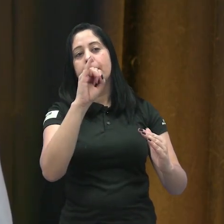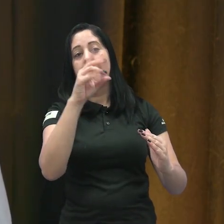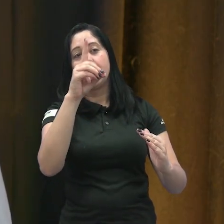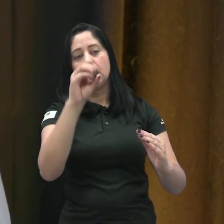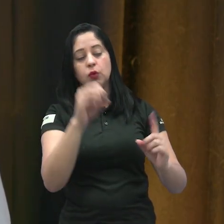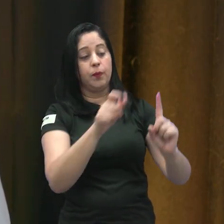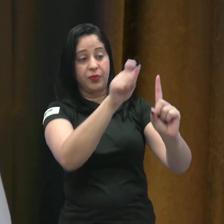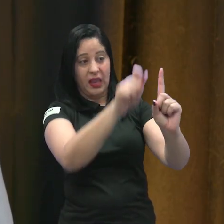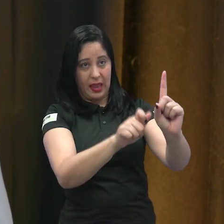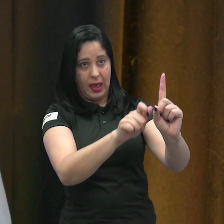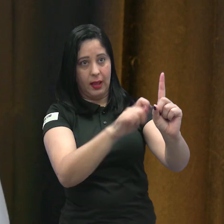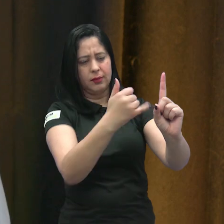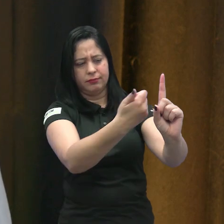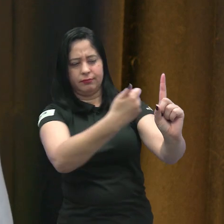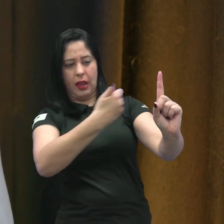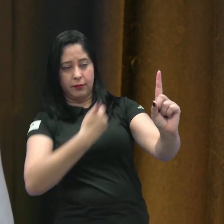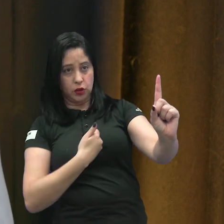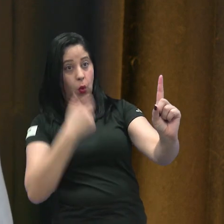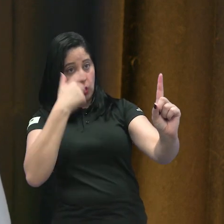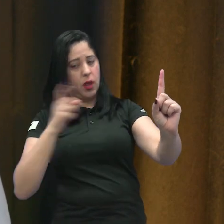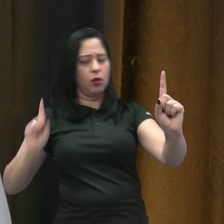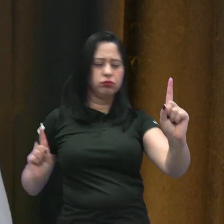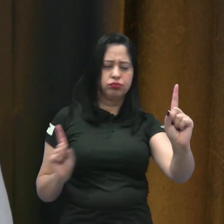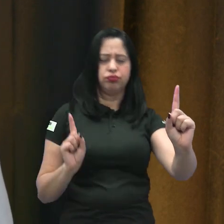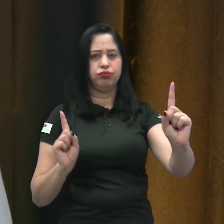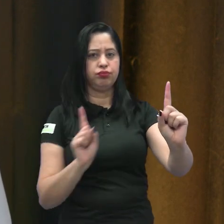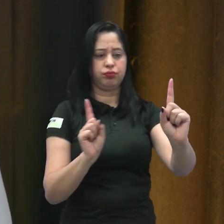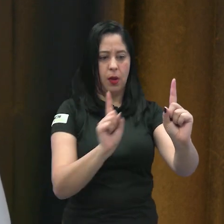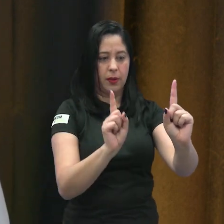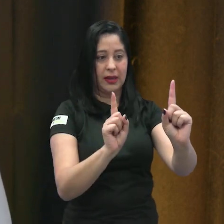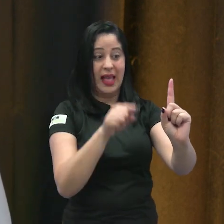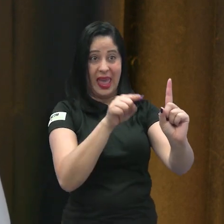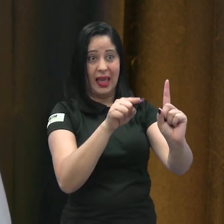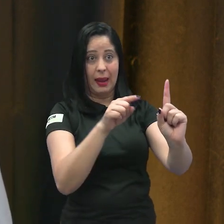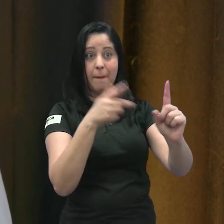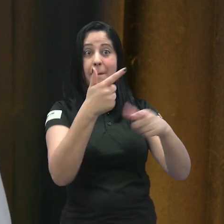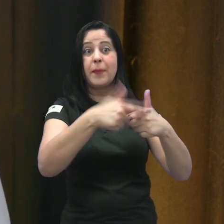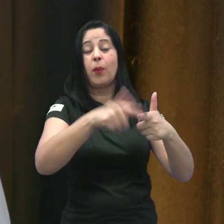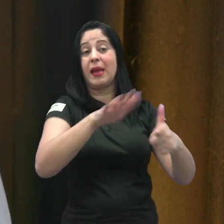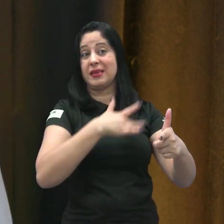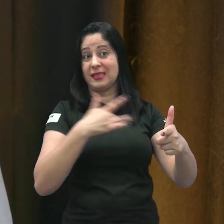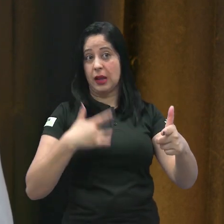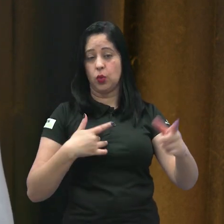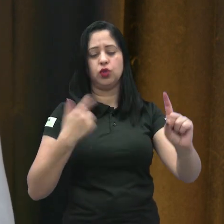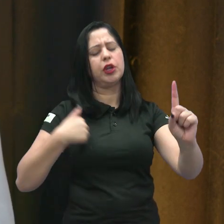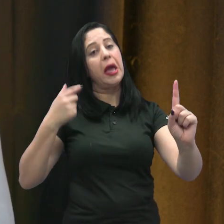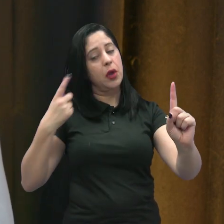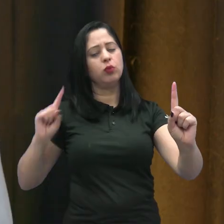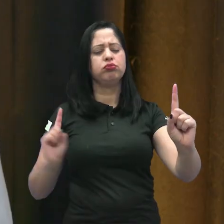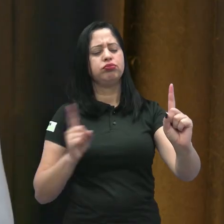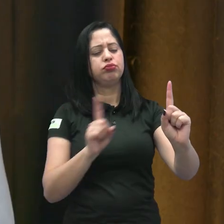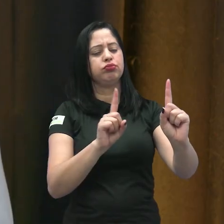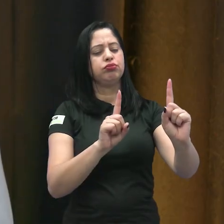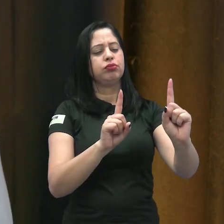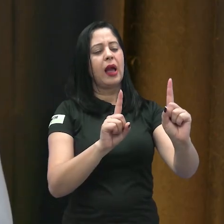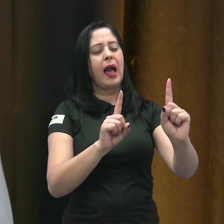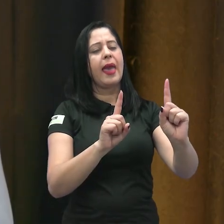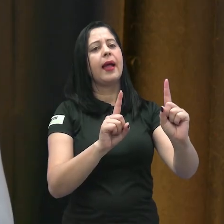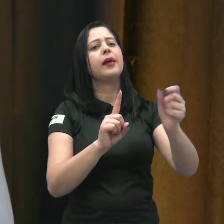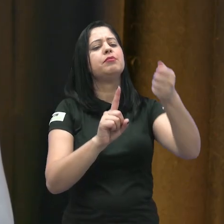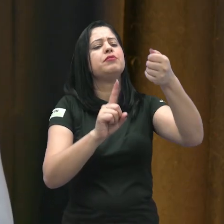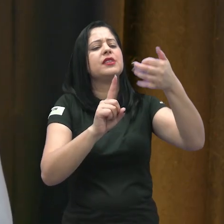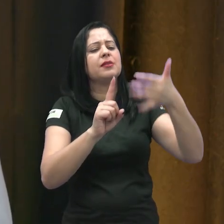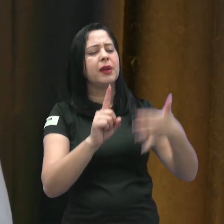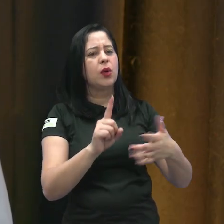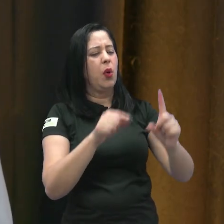contato conosco no canal Fala Cidadão, eu fui até a casa dela, é uma questão de saúde, sim, né? Ela contando